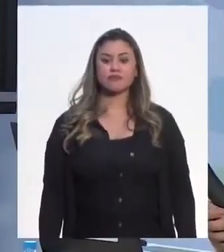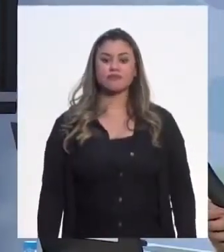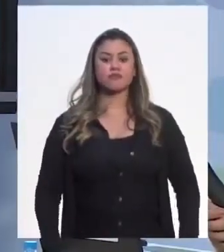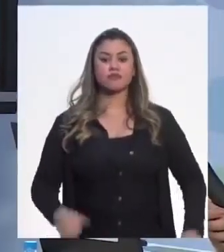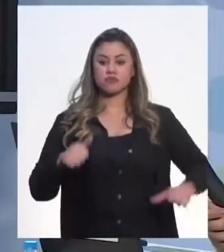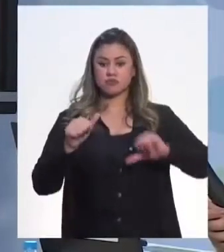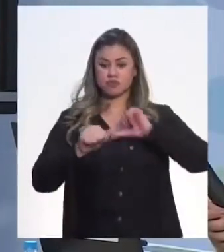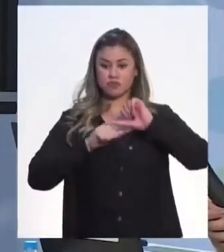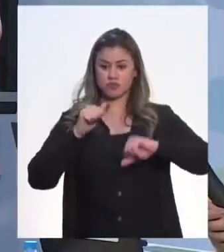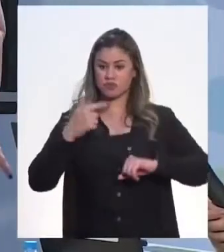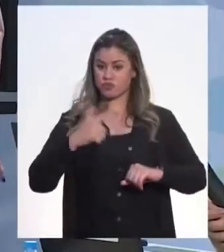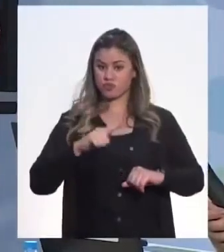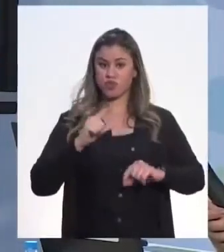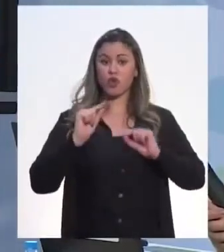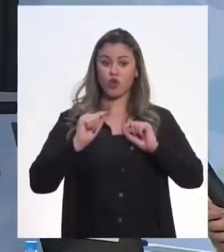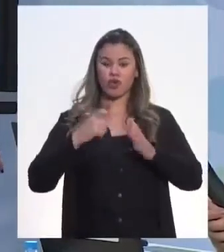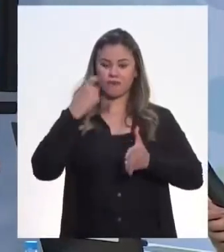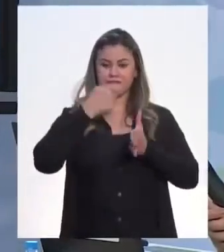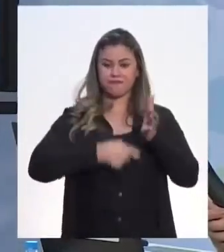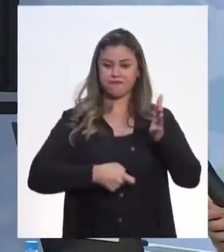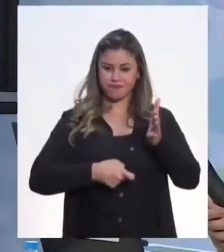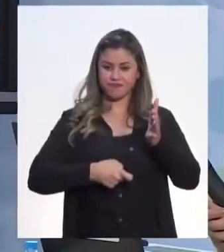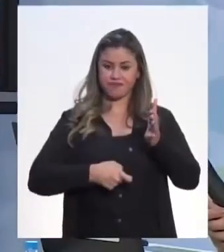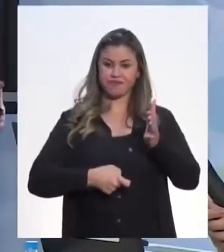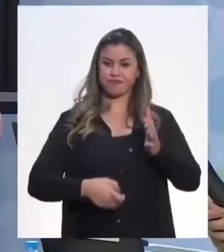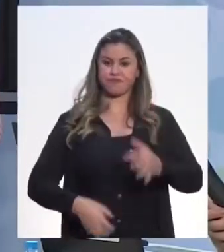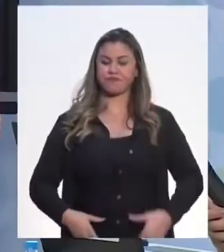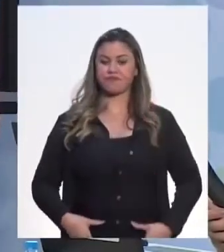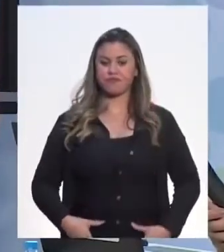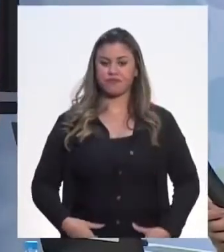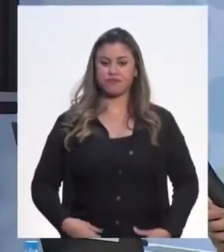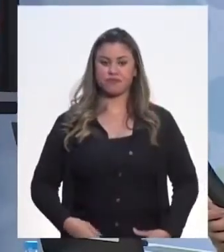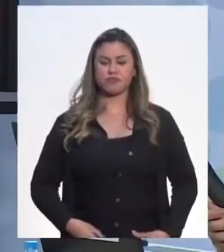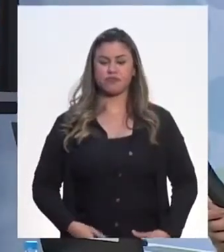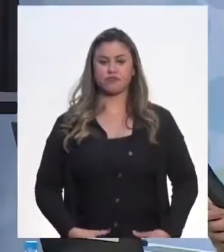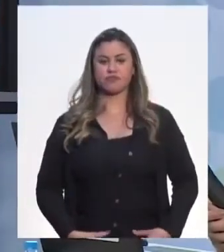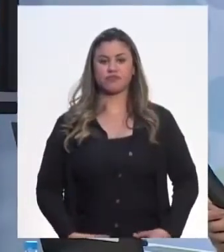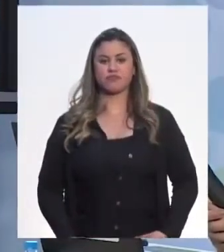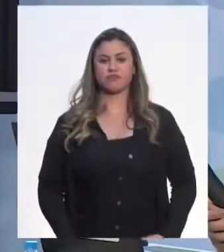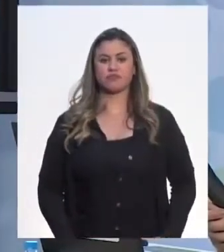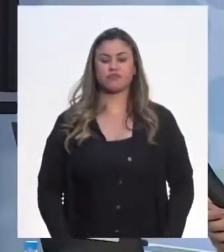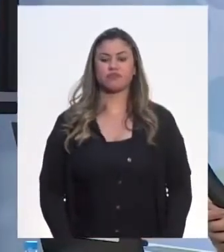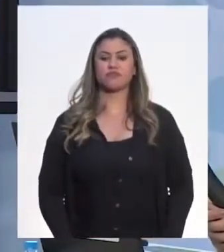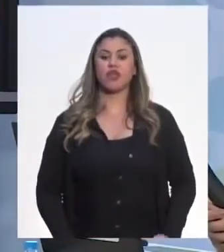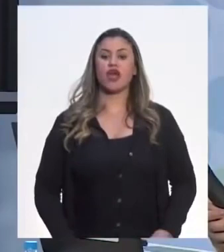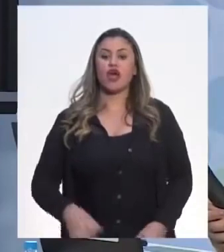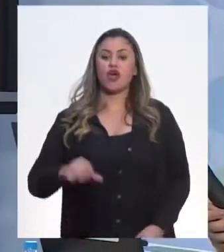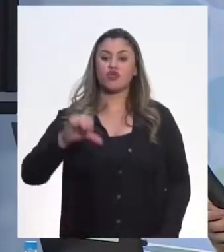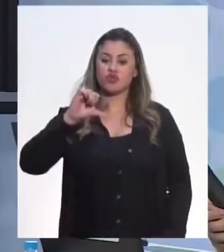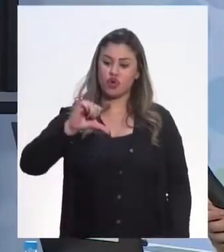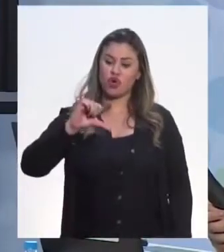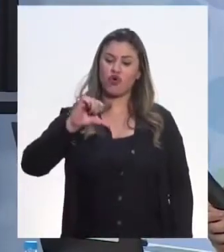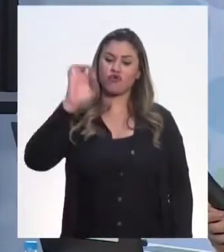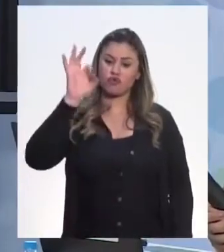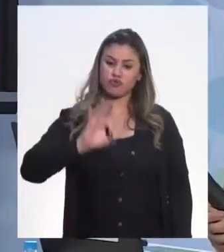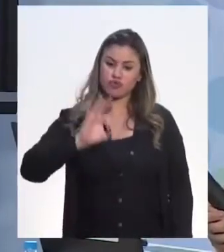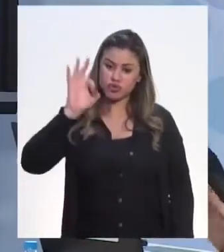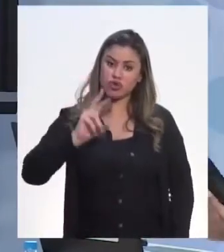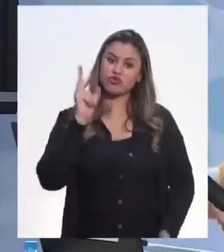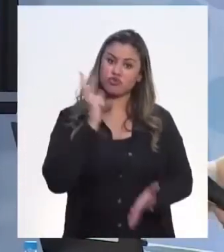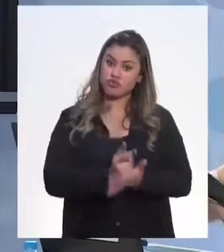que não muda é a taxa certa taxa não percentual nove porcento serão